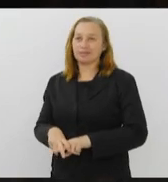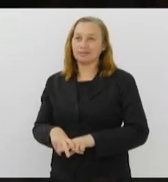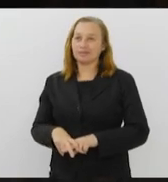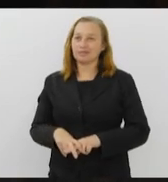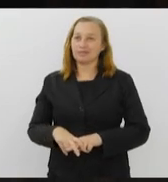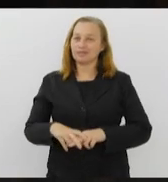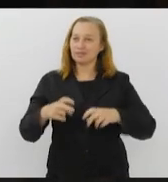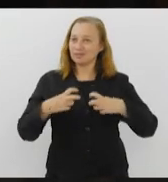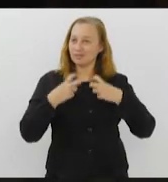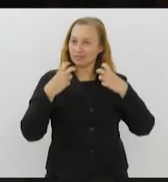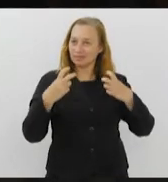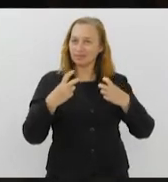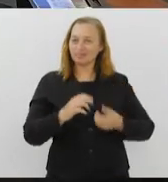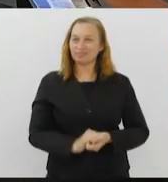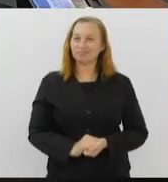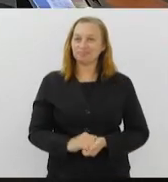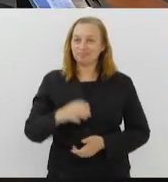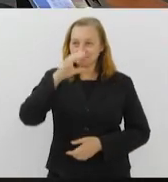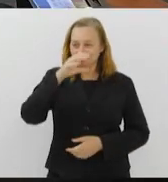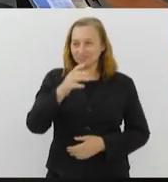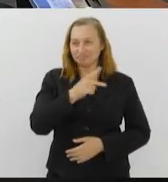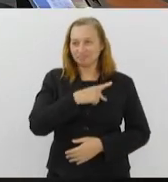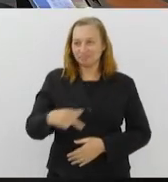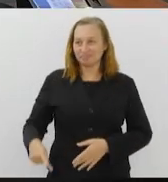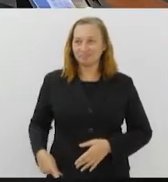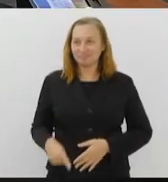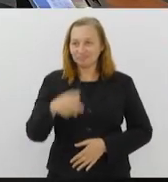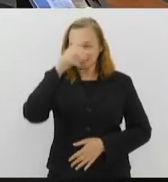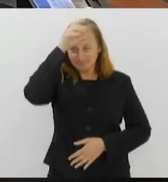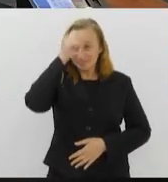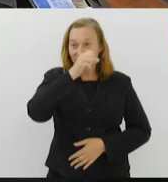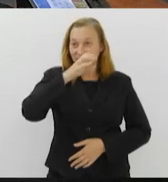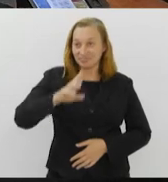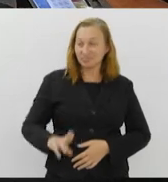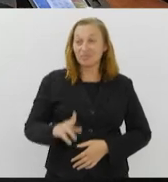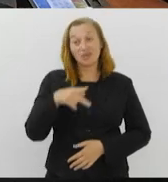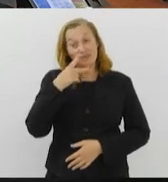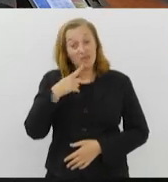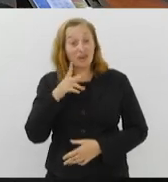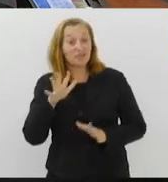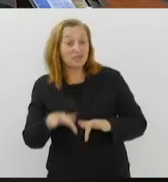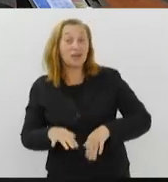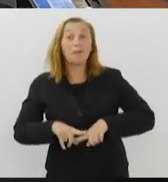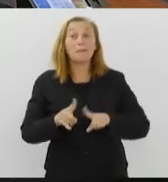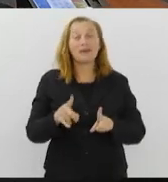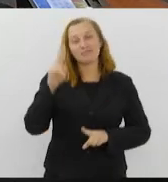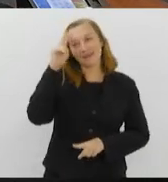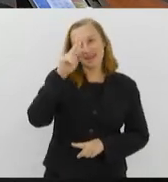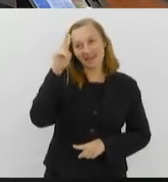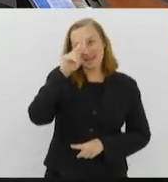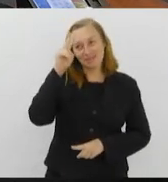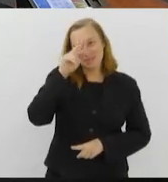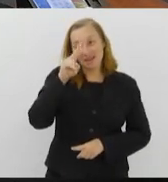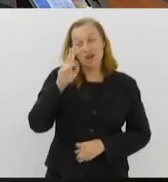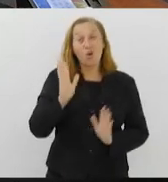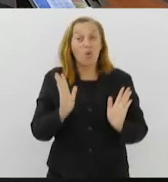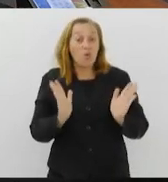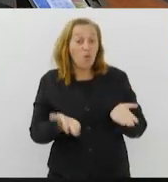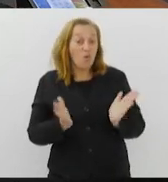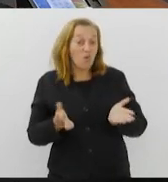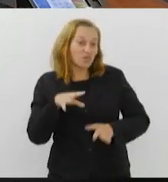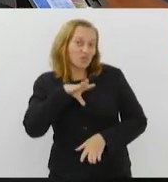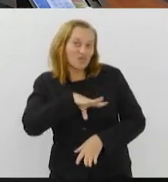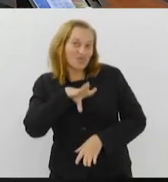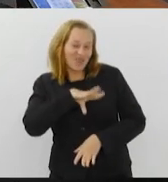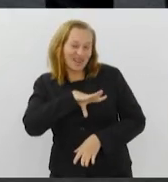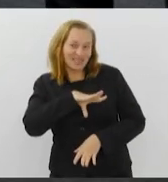clamando presidente, pelo seu time. Tia Ju, eu ia fazer a intervenção no final, mas para lembrar que hoje o Vasco da